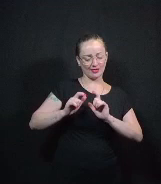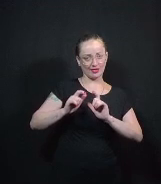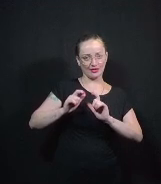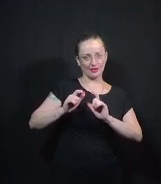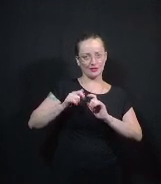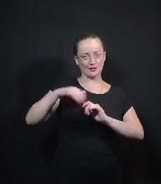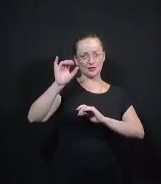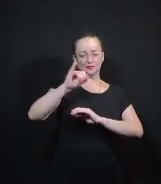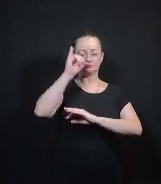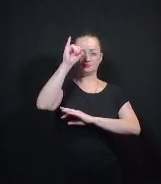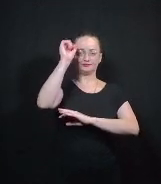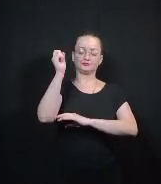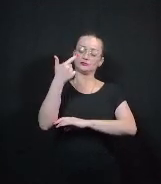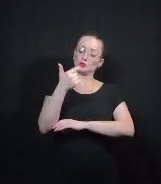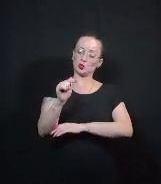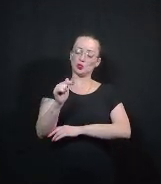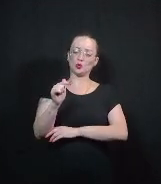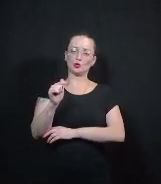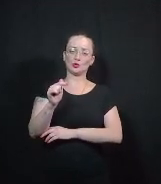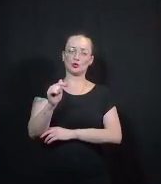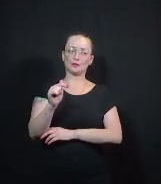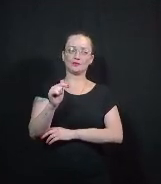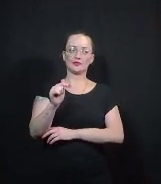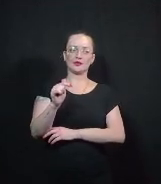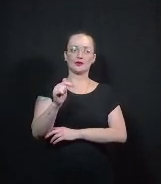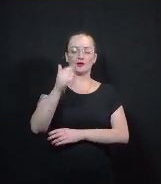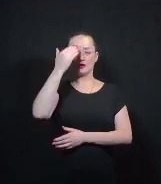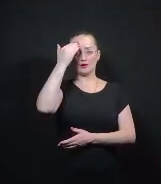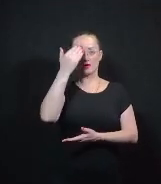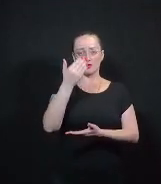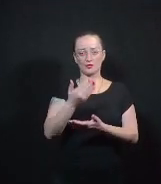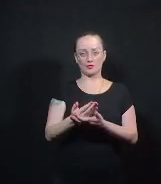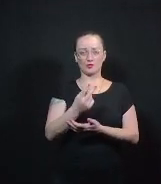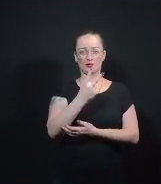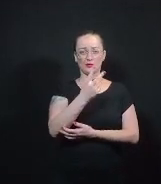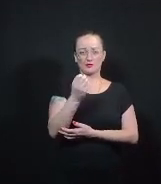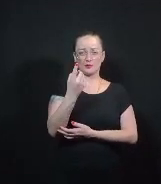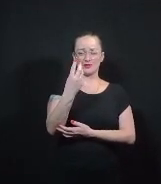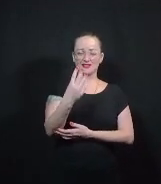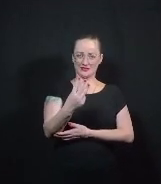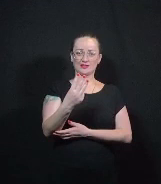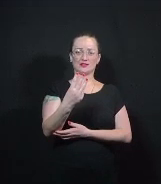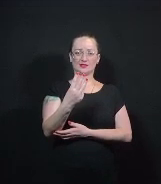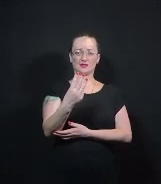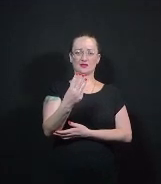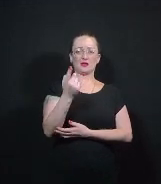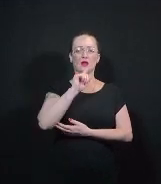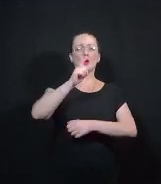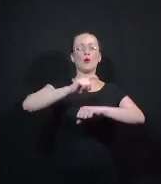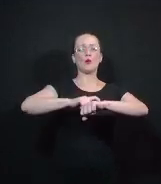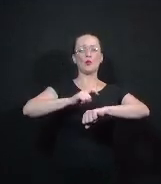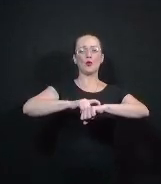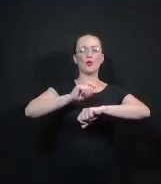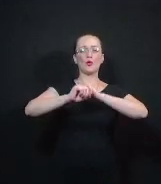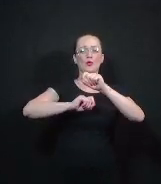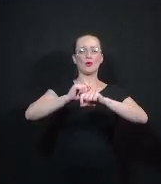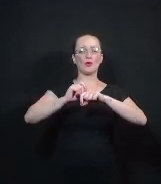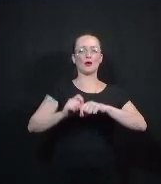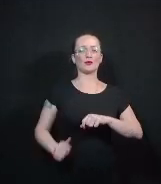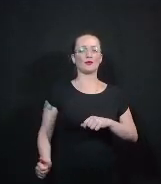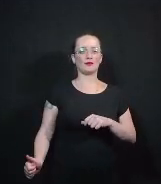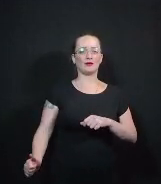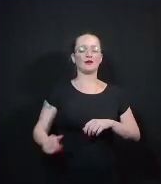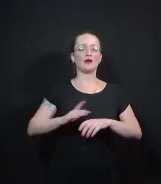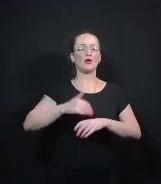mais importante do que os outros, eu diria que foi em 2013, no momento em que